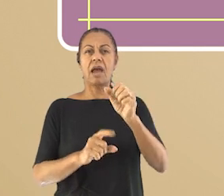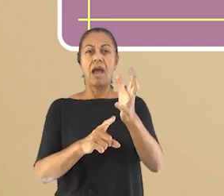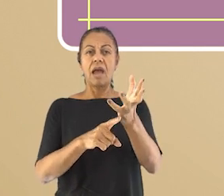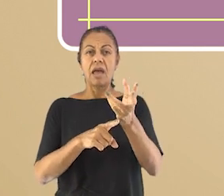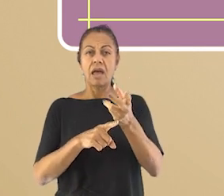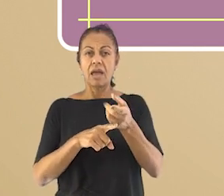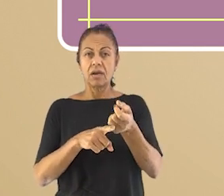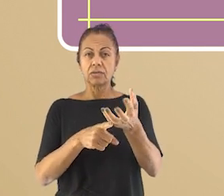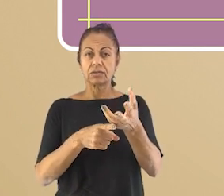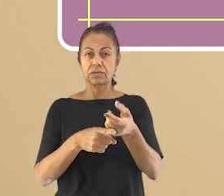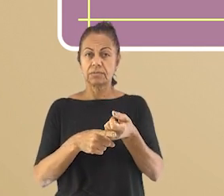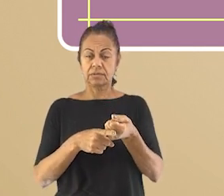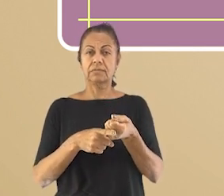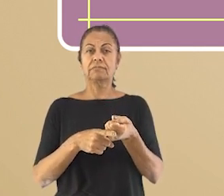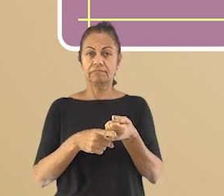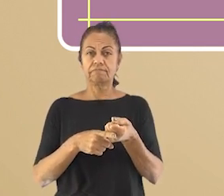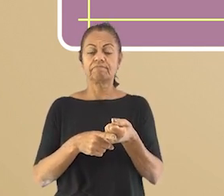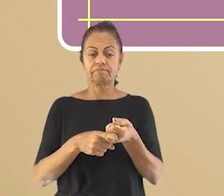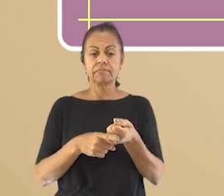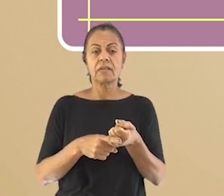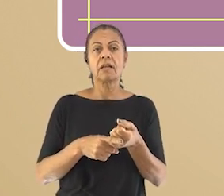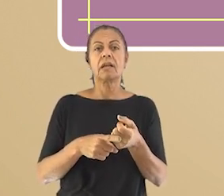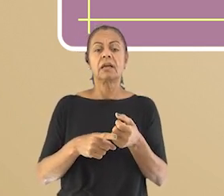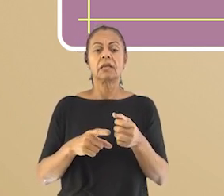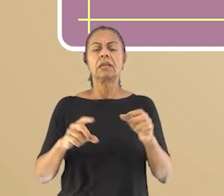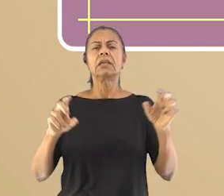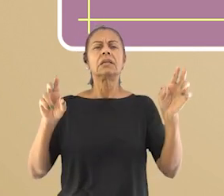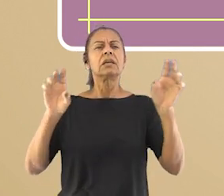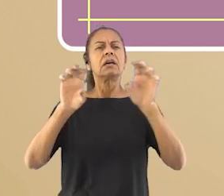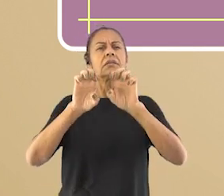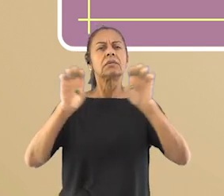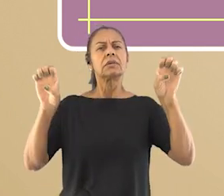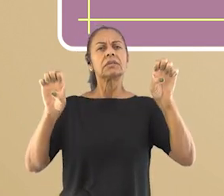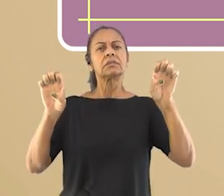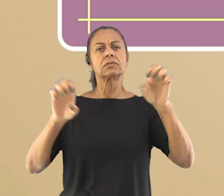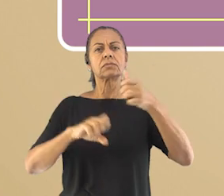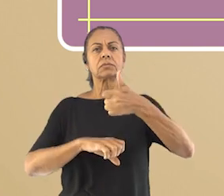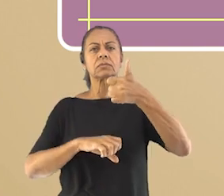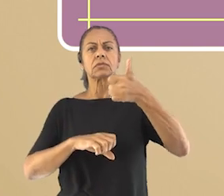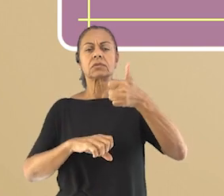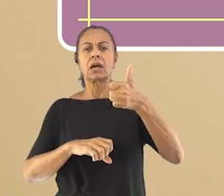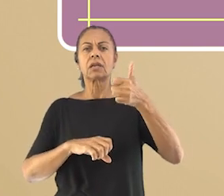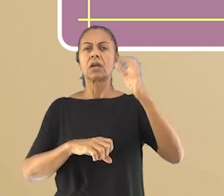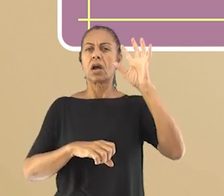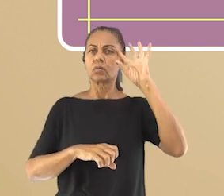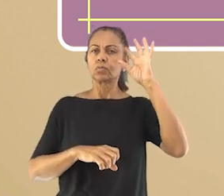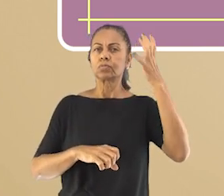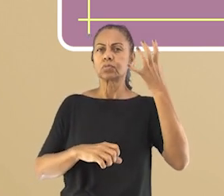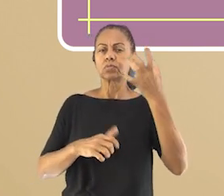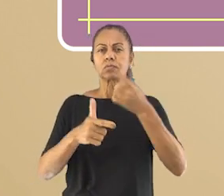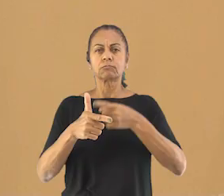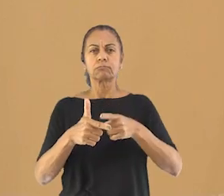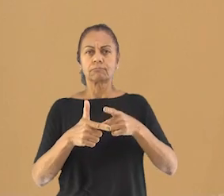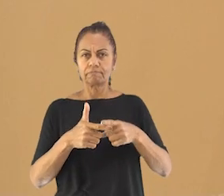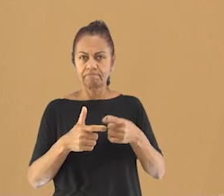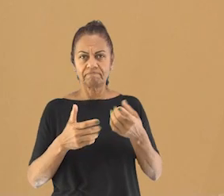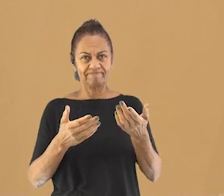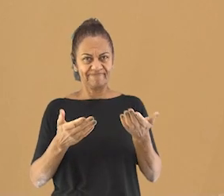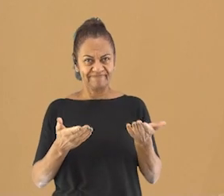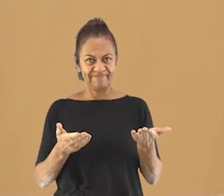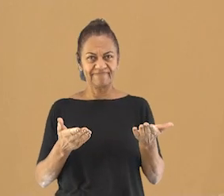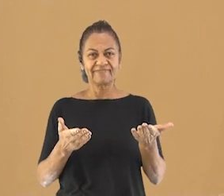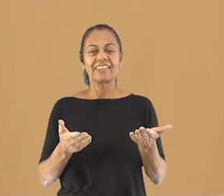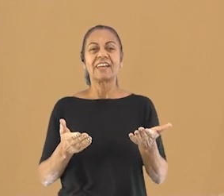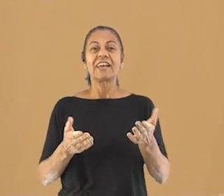dessa aula é entender a estrutura e utilizar equações do primeiro grau na resolução dos problemas. E